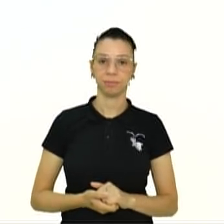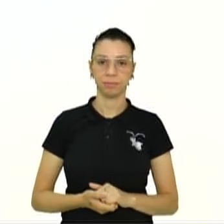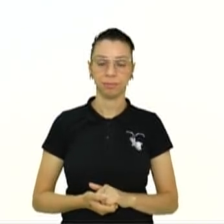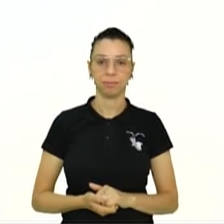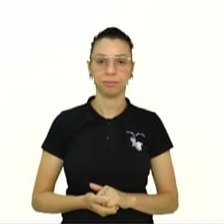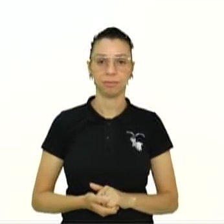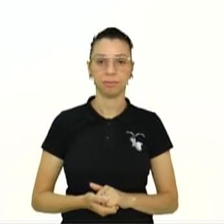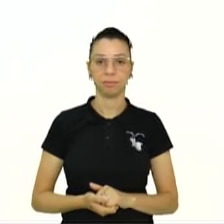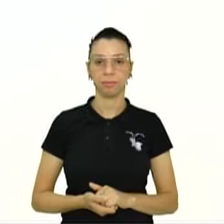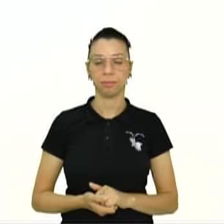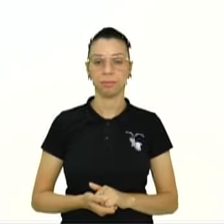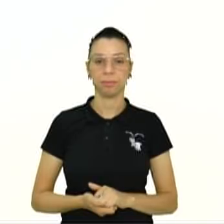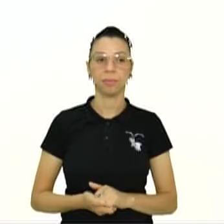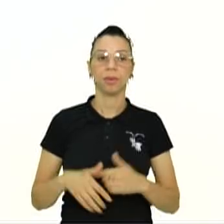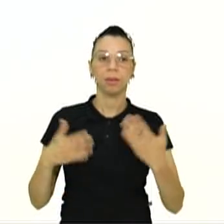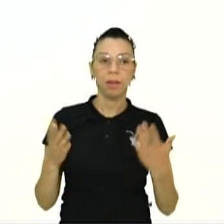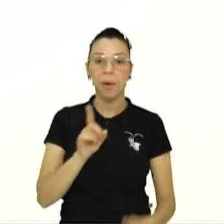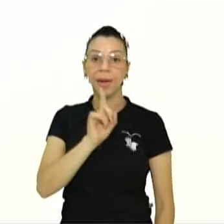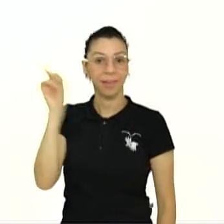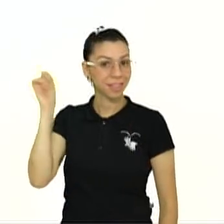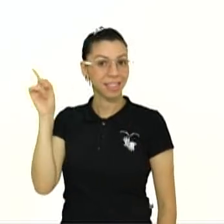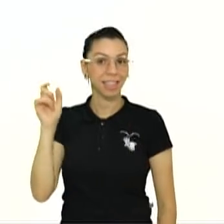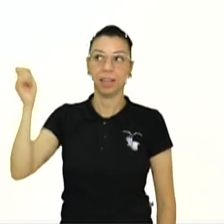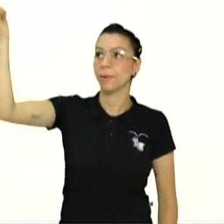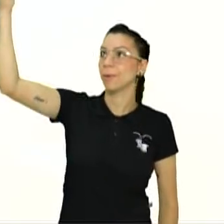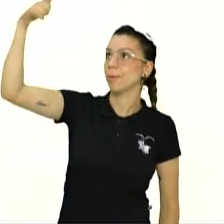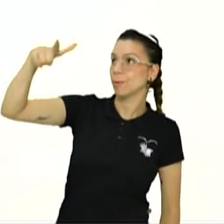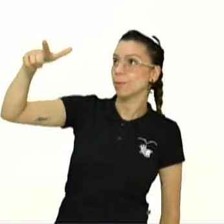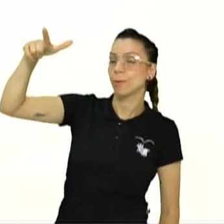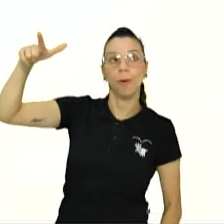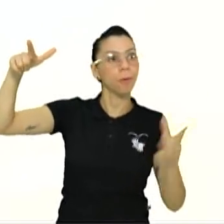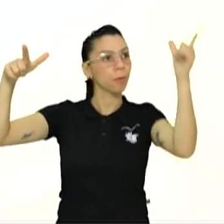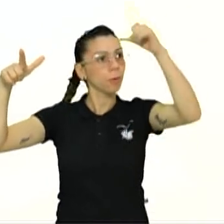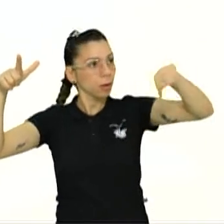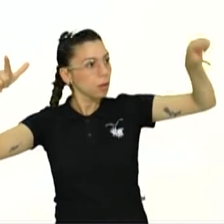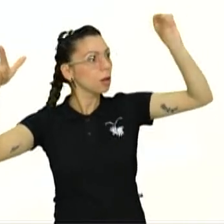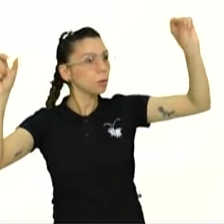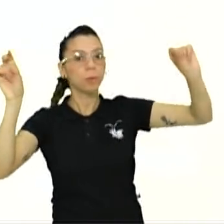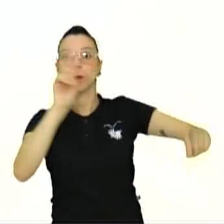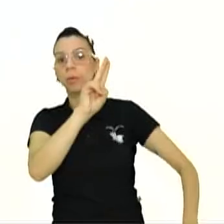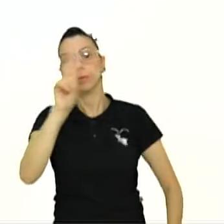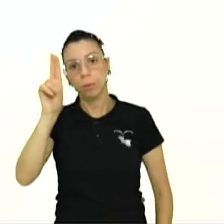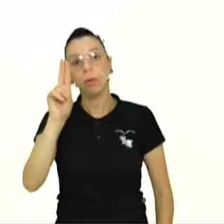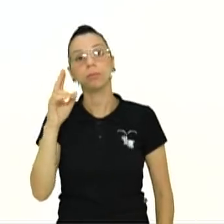Quem adivinhou que é o Sol e a Lua é o nome dessa escultura, tá?